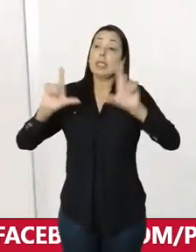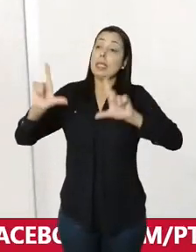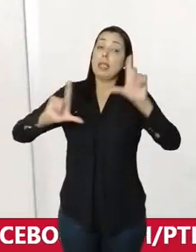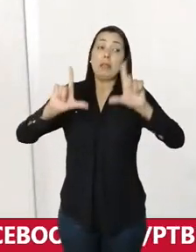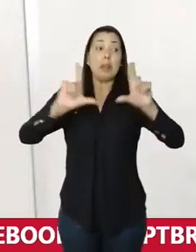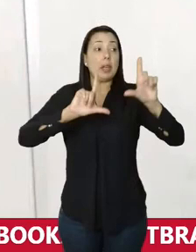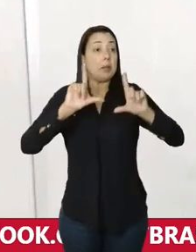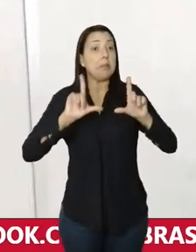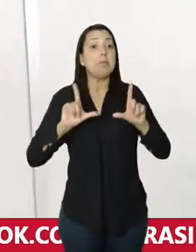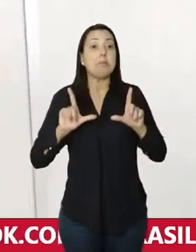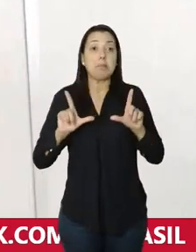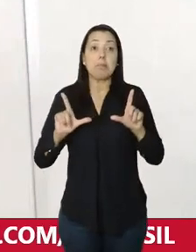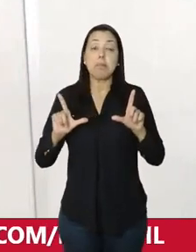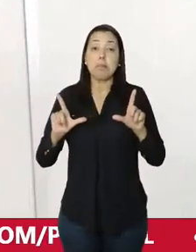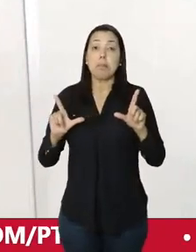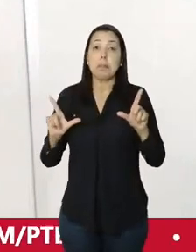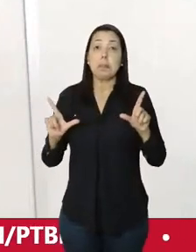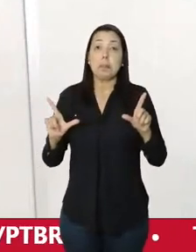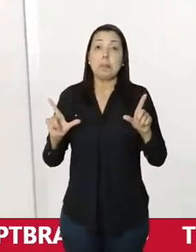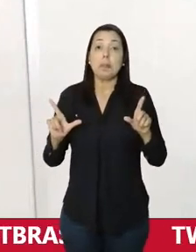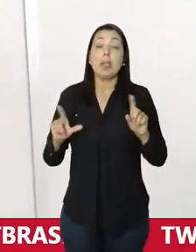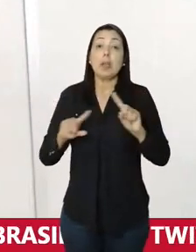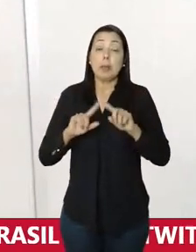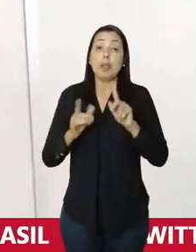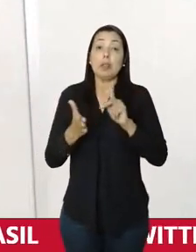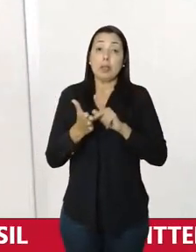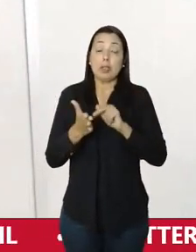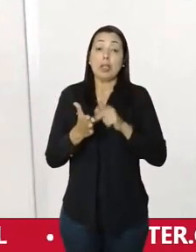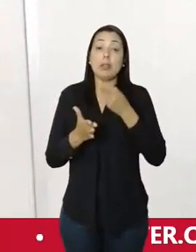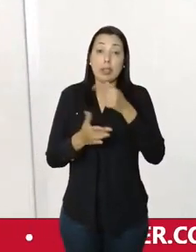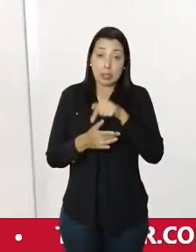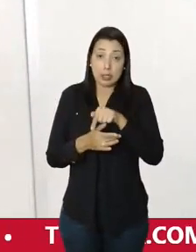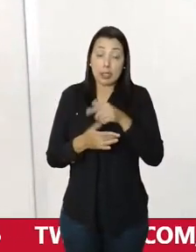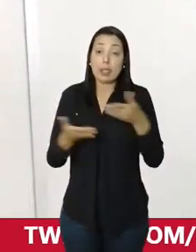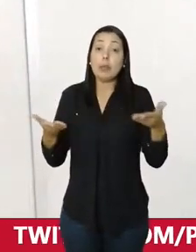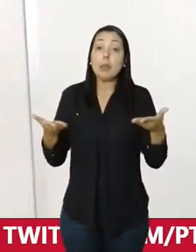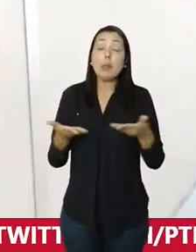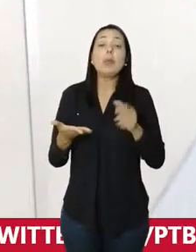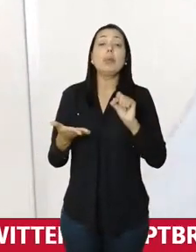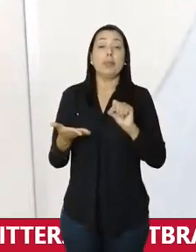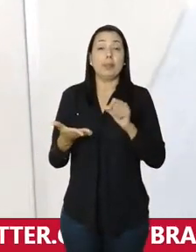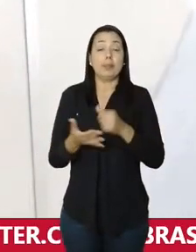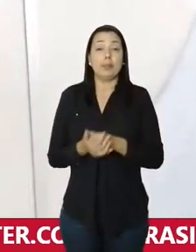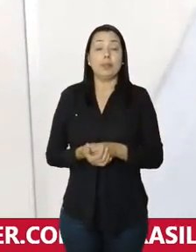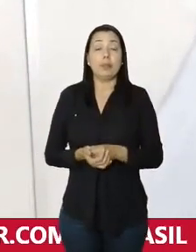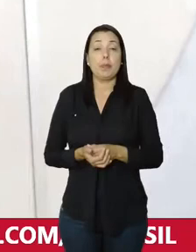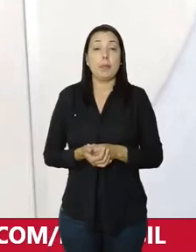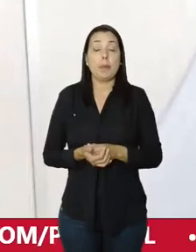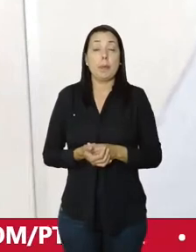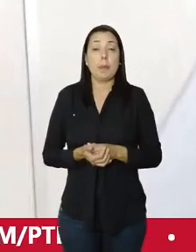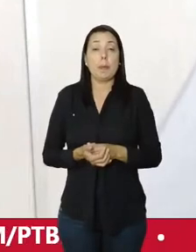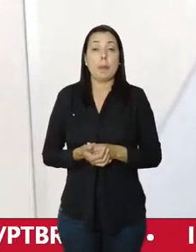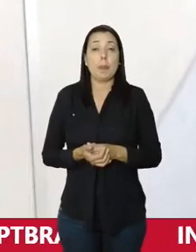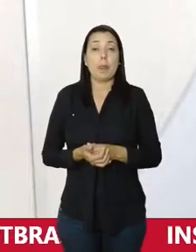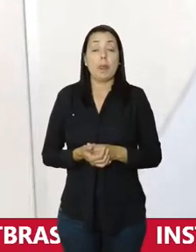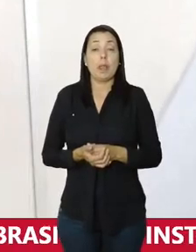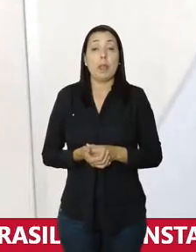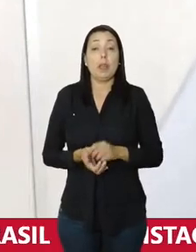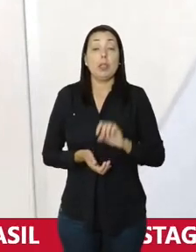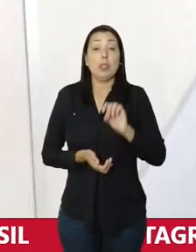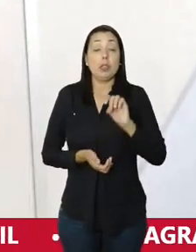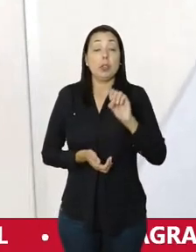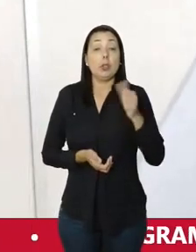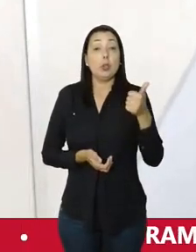televisão. Na verdade, dizia naquele momento, que em apenas